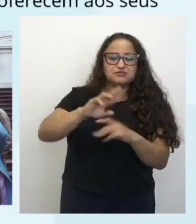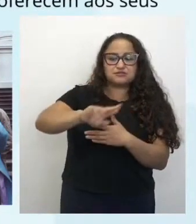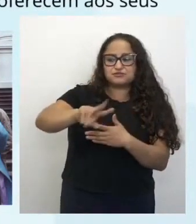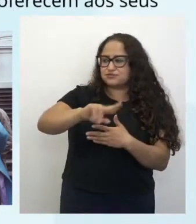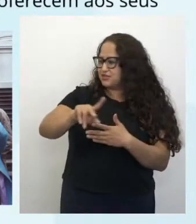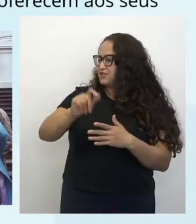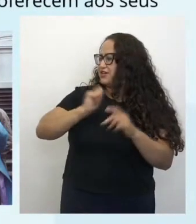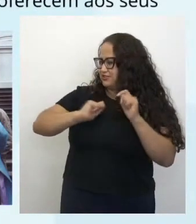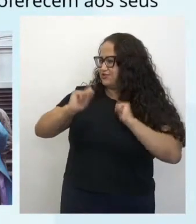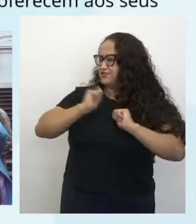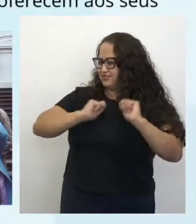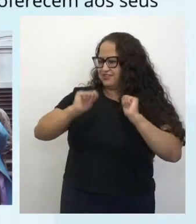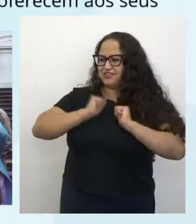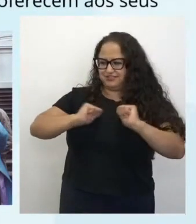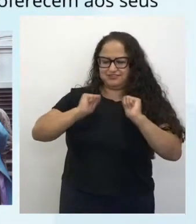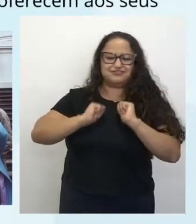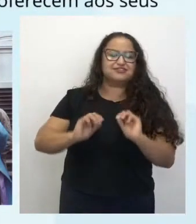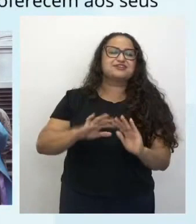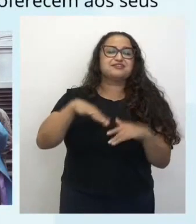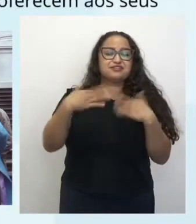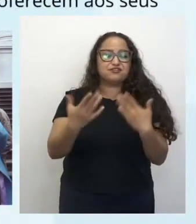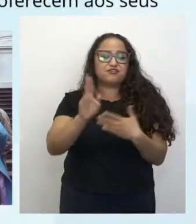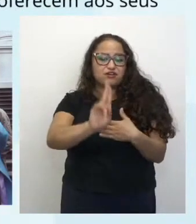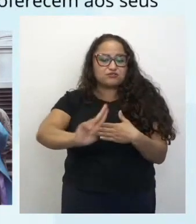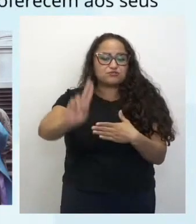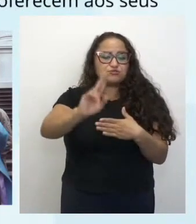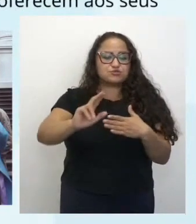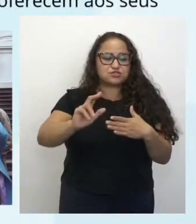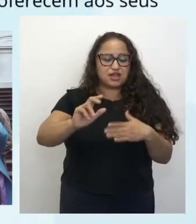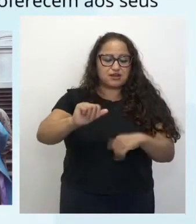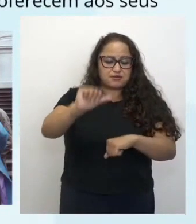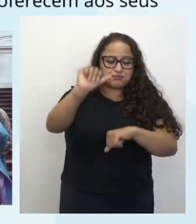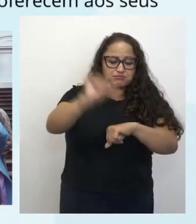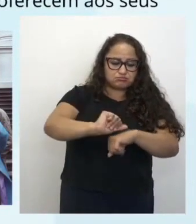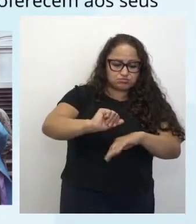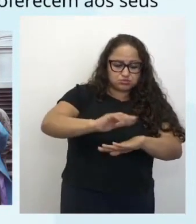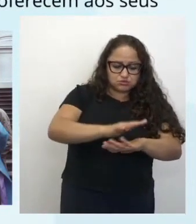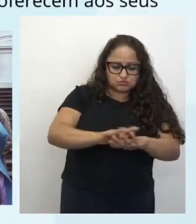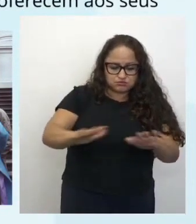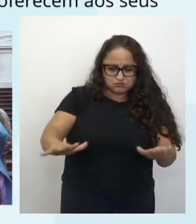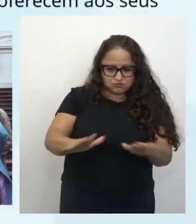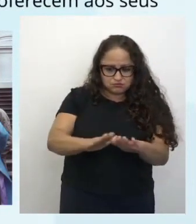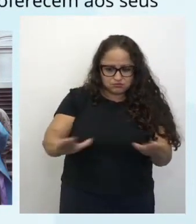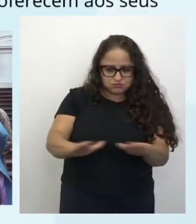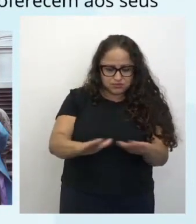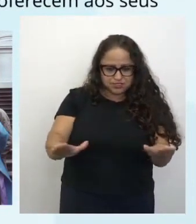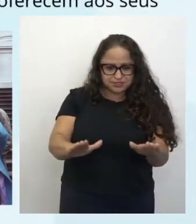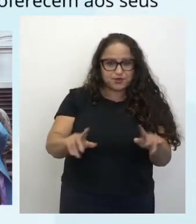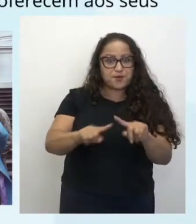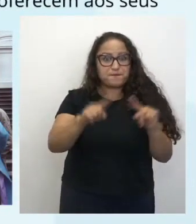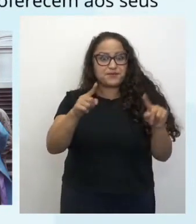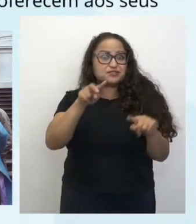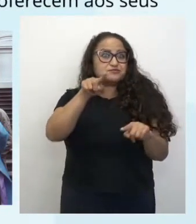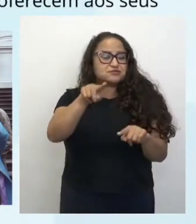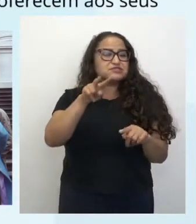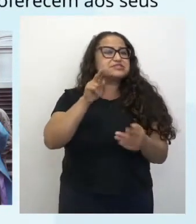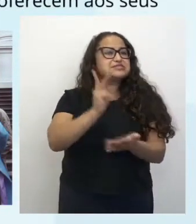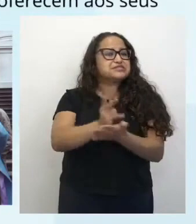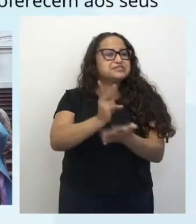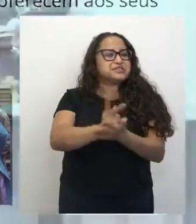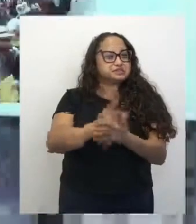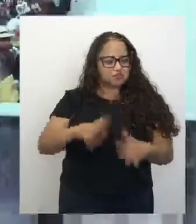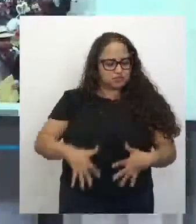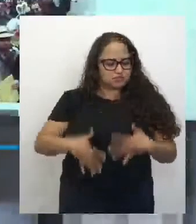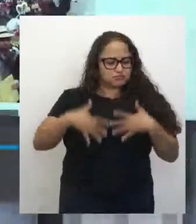ele vai fazer a leitura do texto, ele vai usar a marcação de palco, dependendo de onde ele esteja, só que você vai vê-lo sempre, né, com